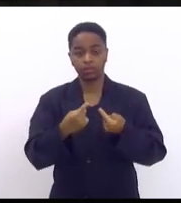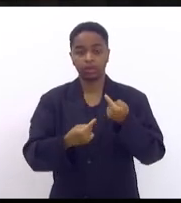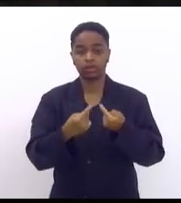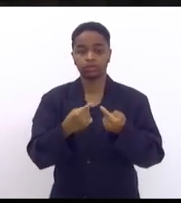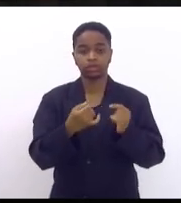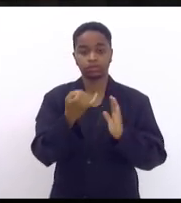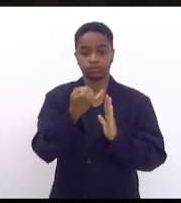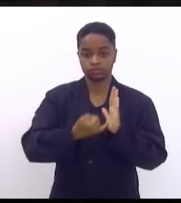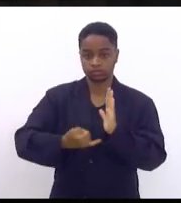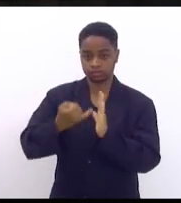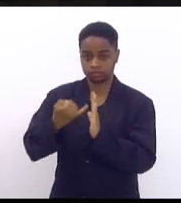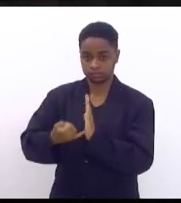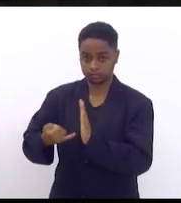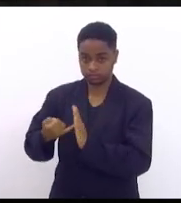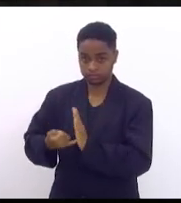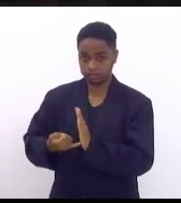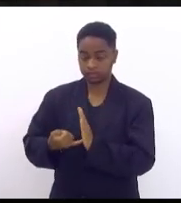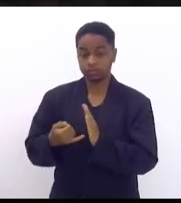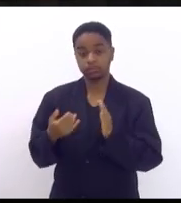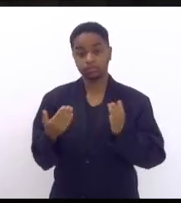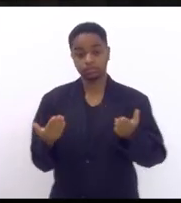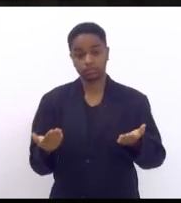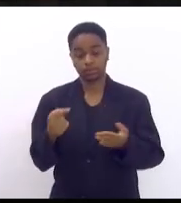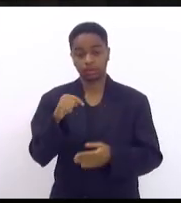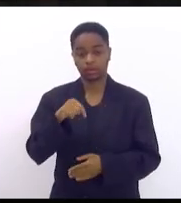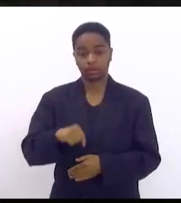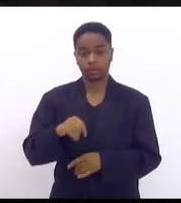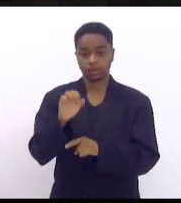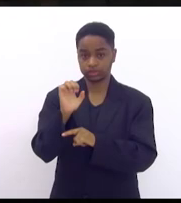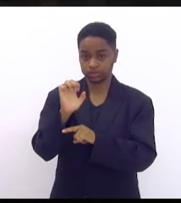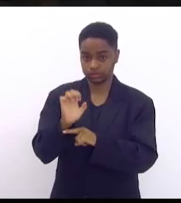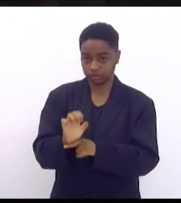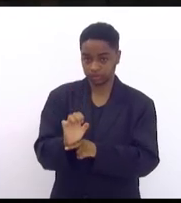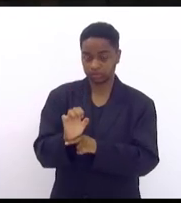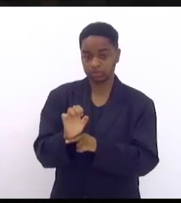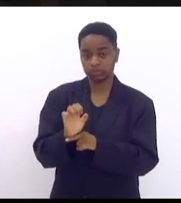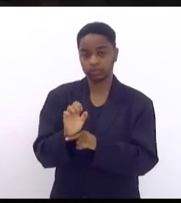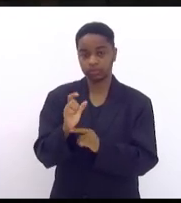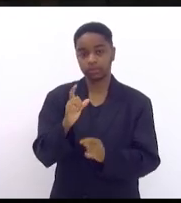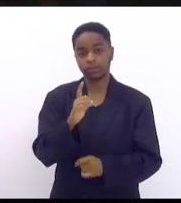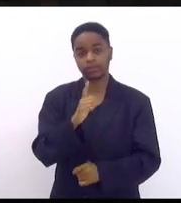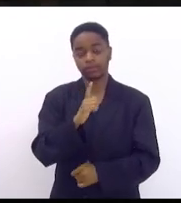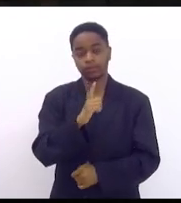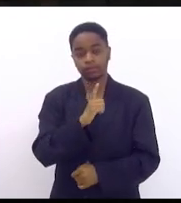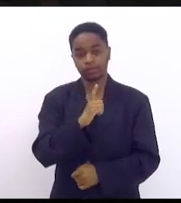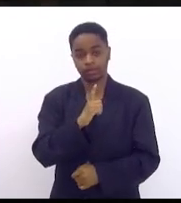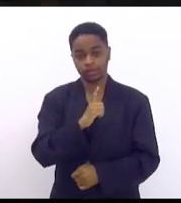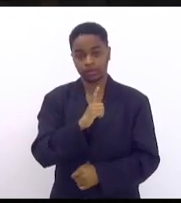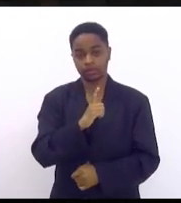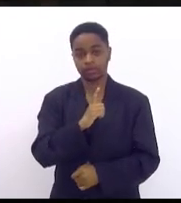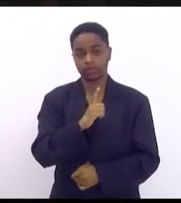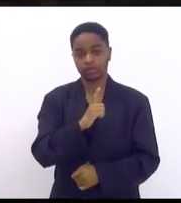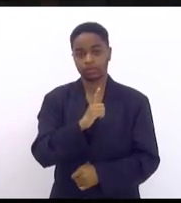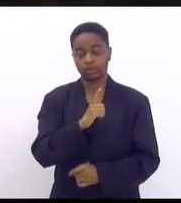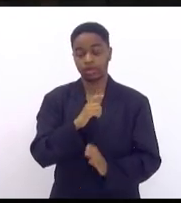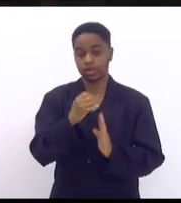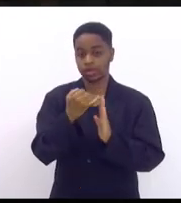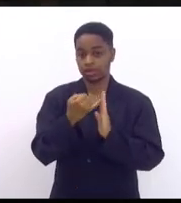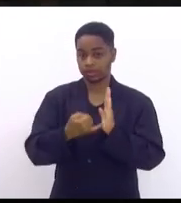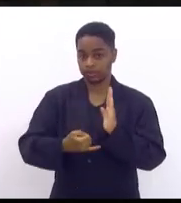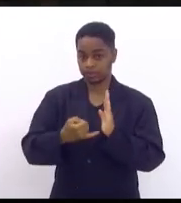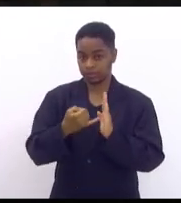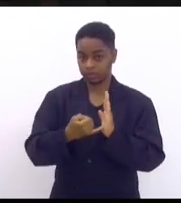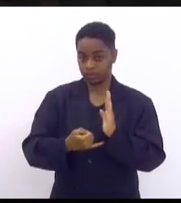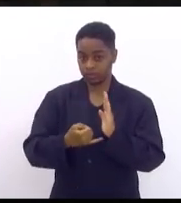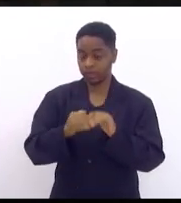impostos. O Estado tem, basicamente, como seu imposto